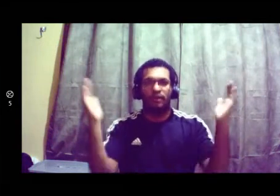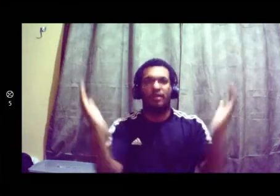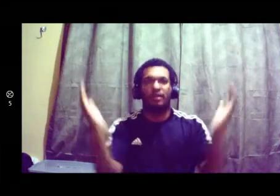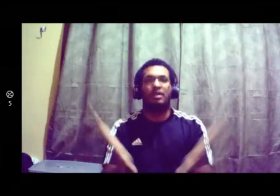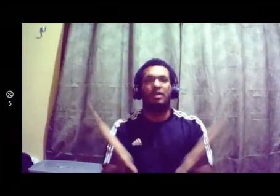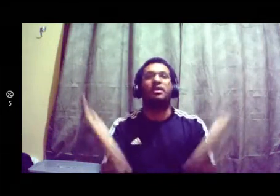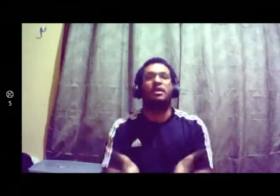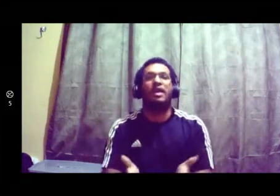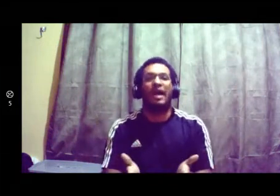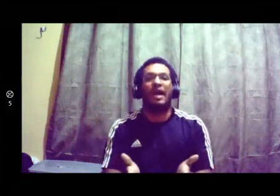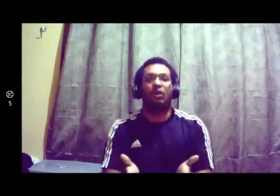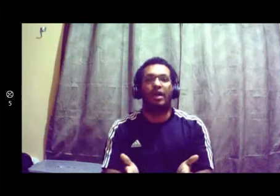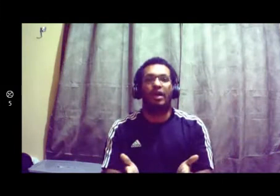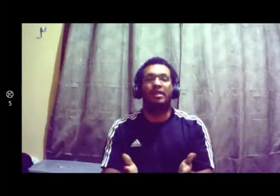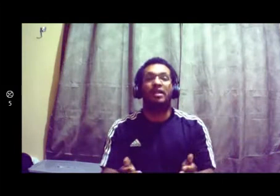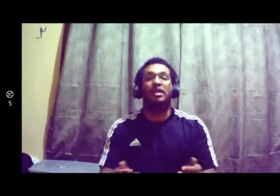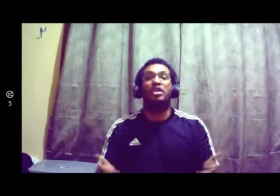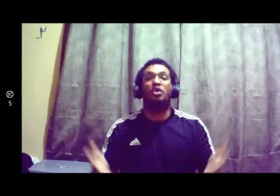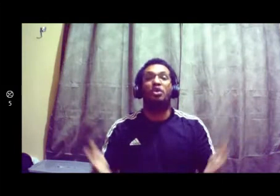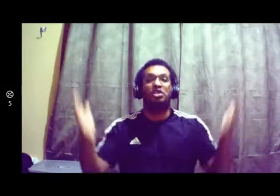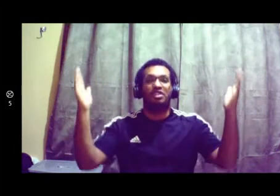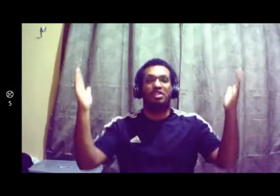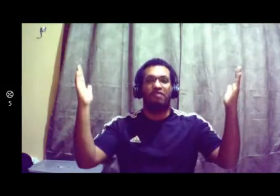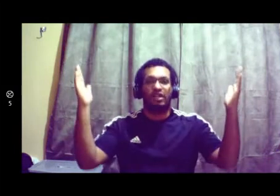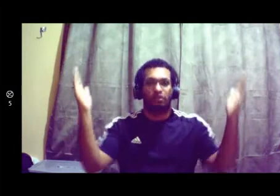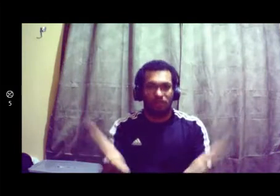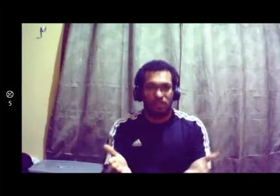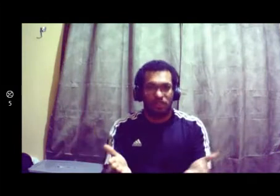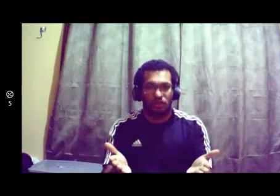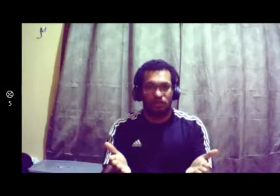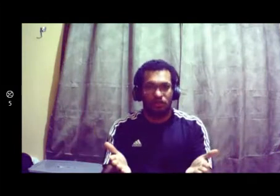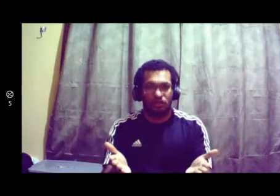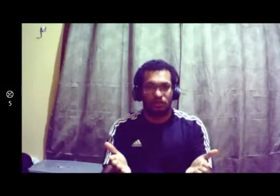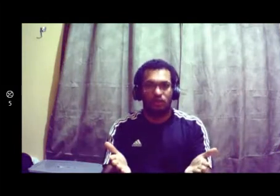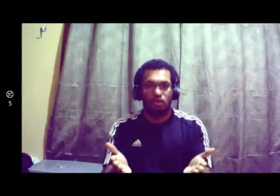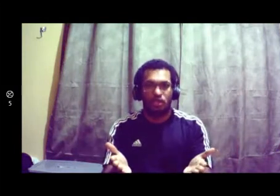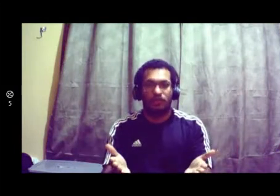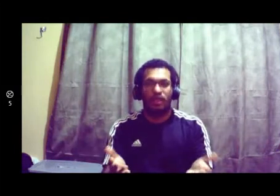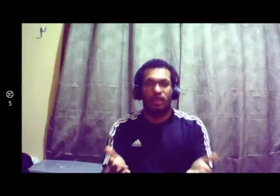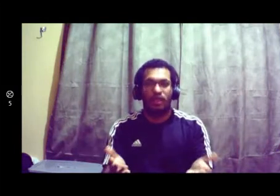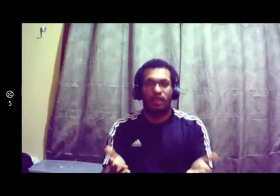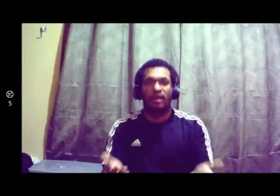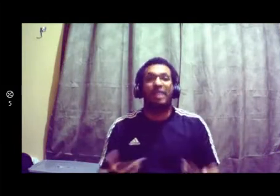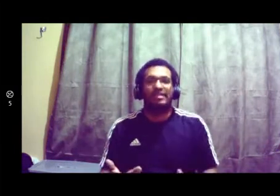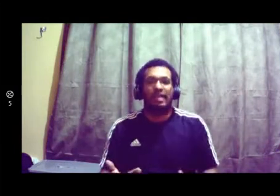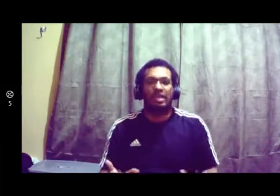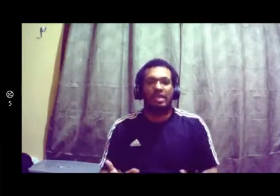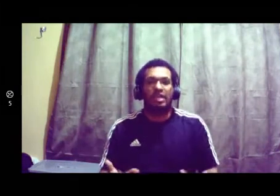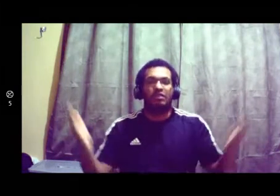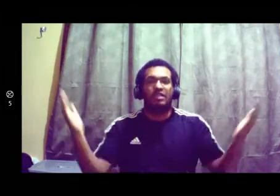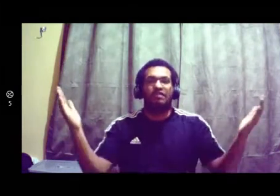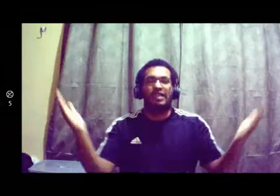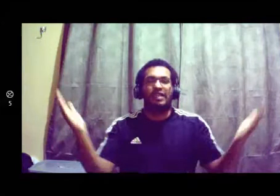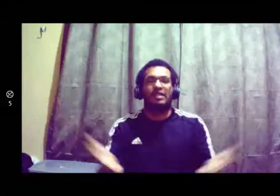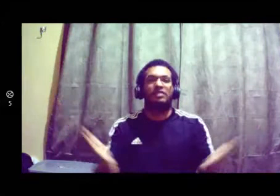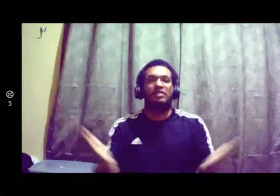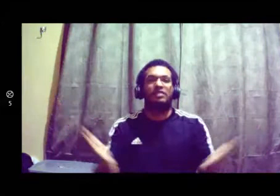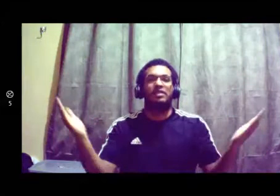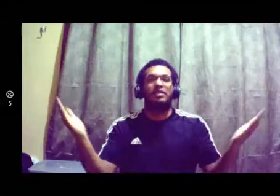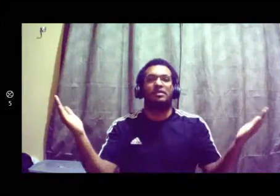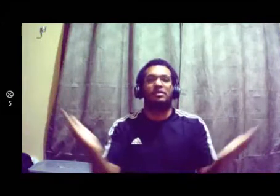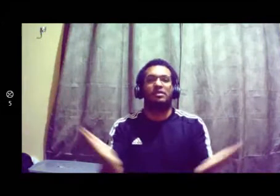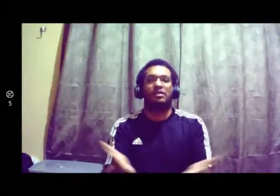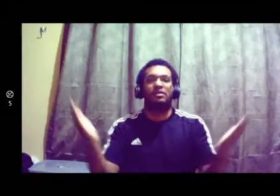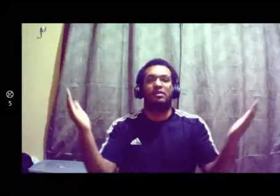agora. Agora. E hoje você faz uma vez só. Hoje. E presente você faz 3